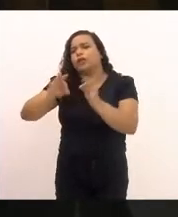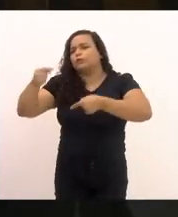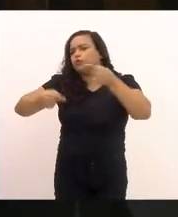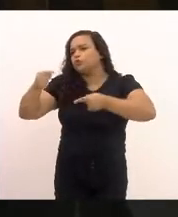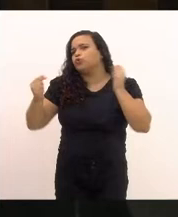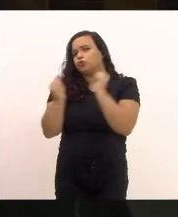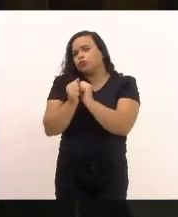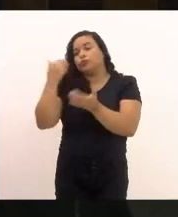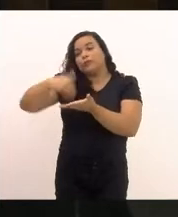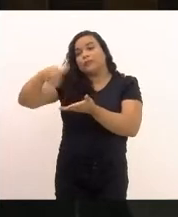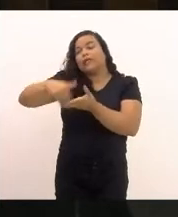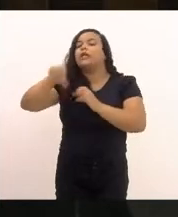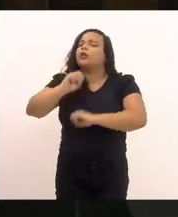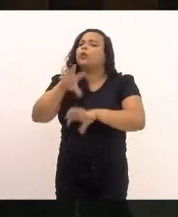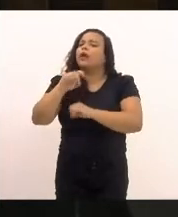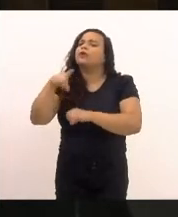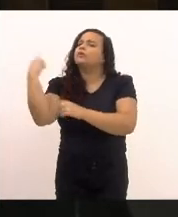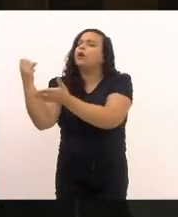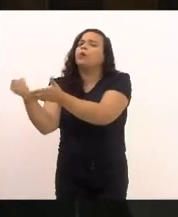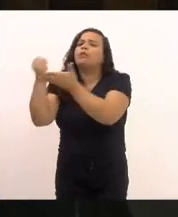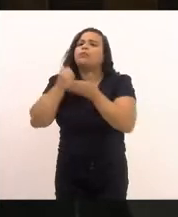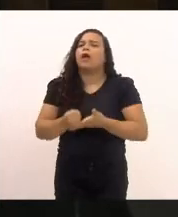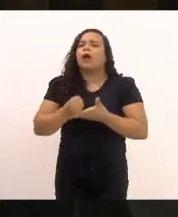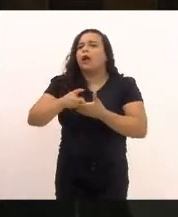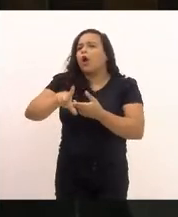que a Secretaria de Educação nos dê